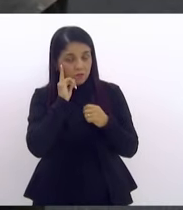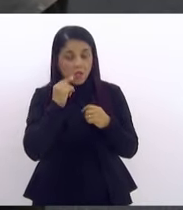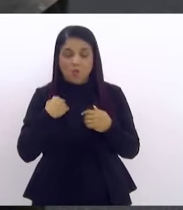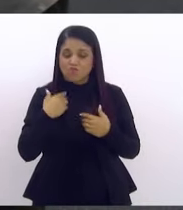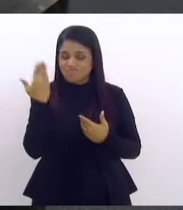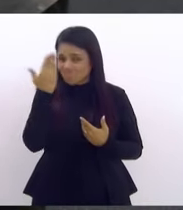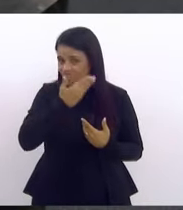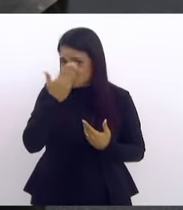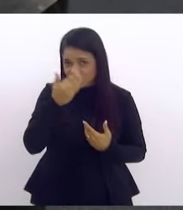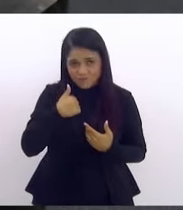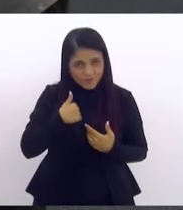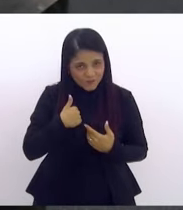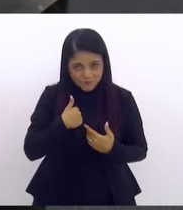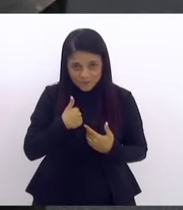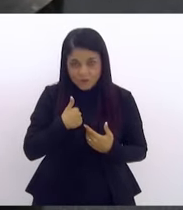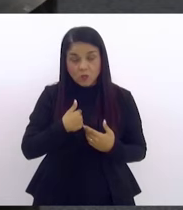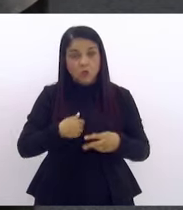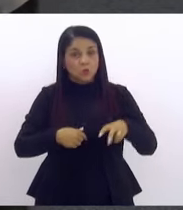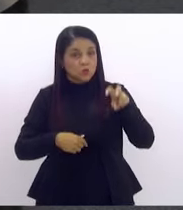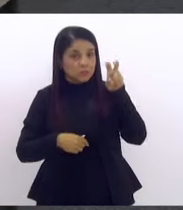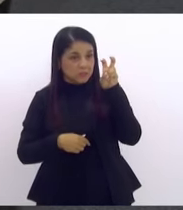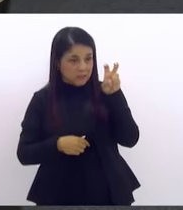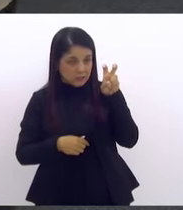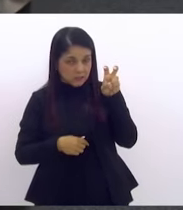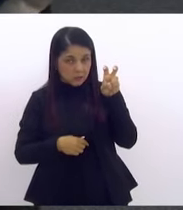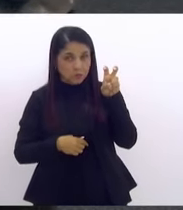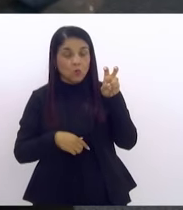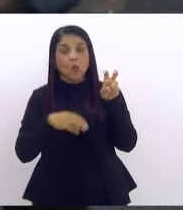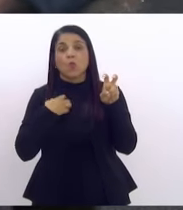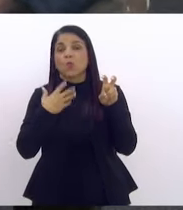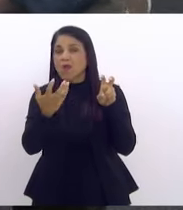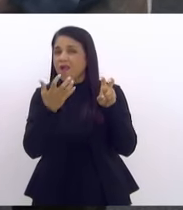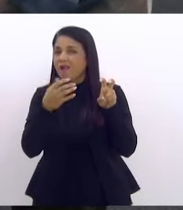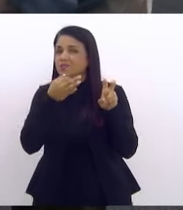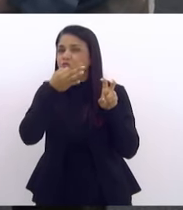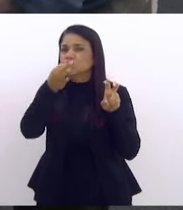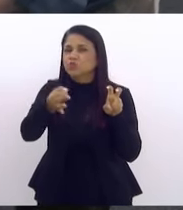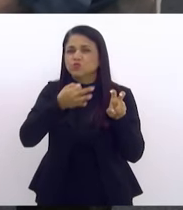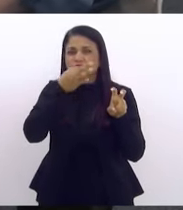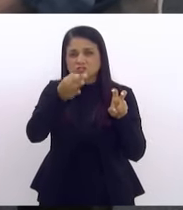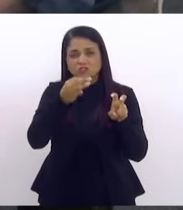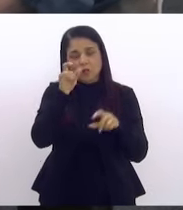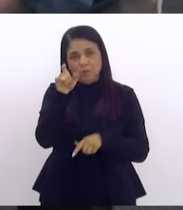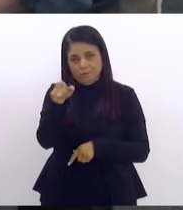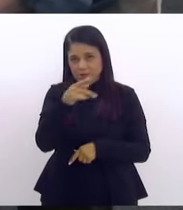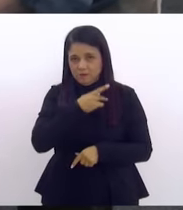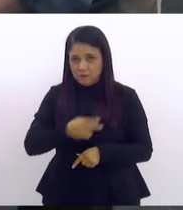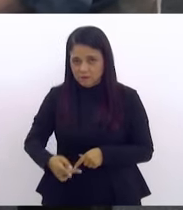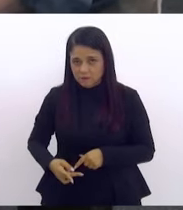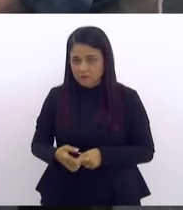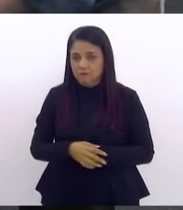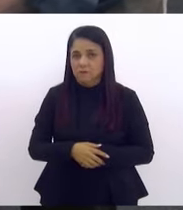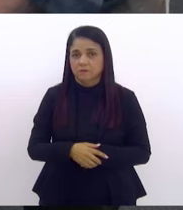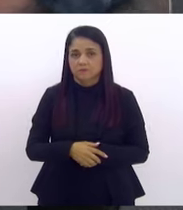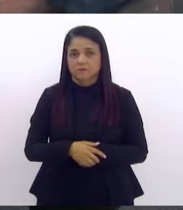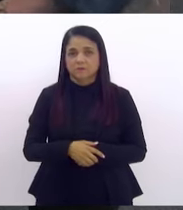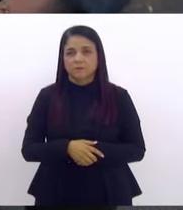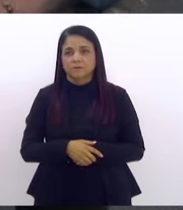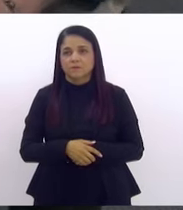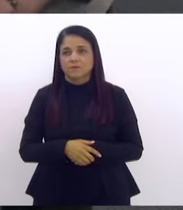vi, mas desses 5 eu queria fazer uma sugestão à vossa excelência, viu,